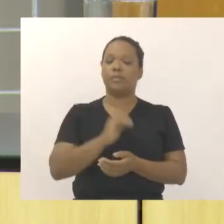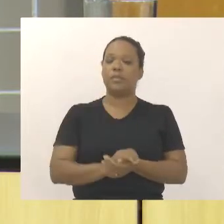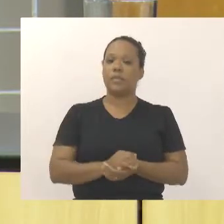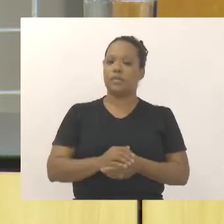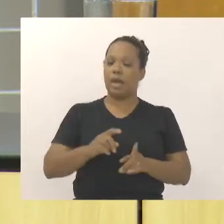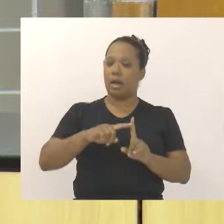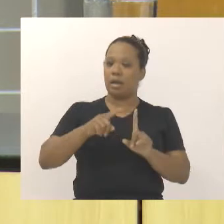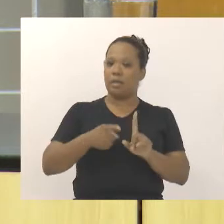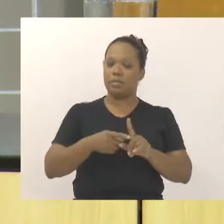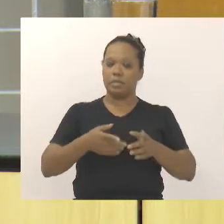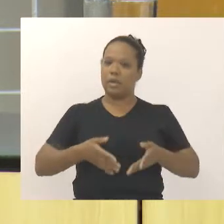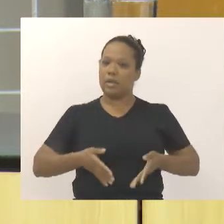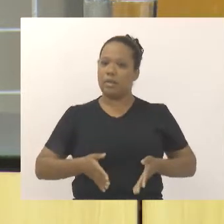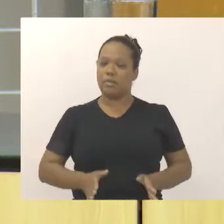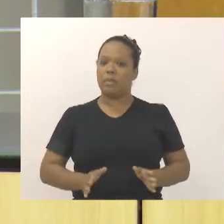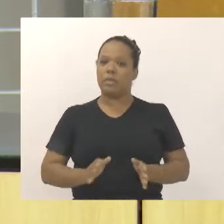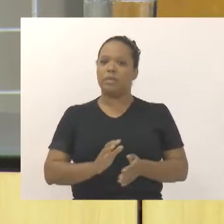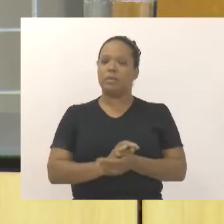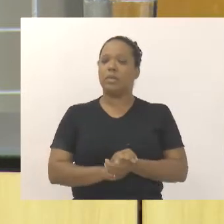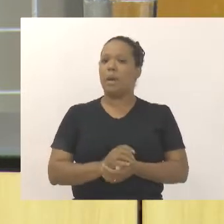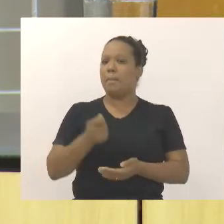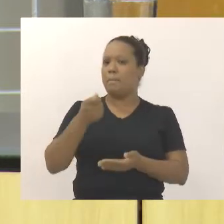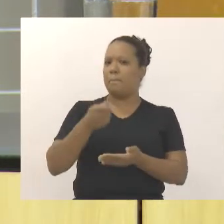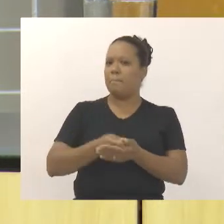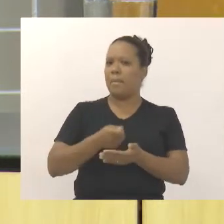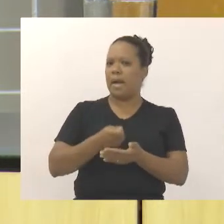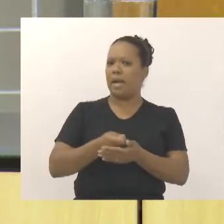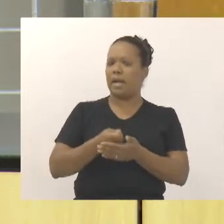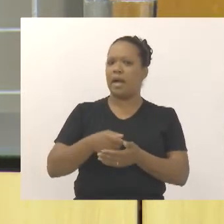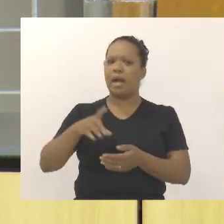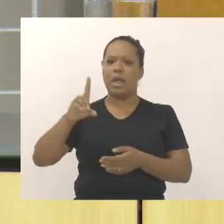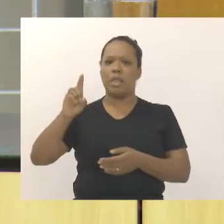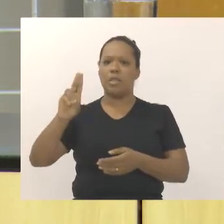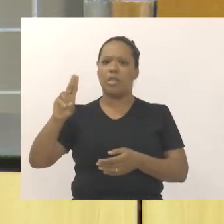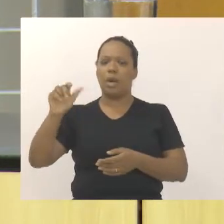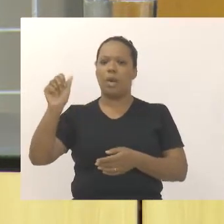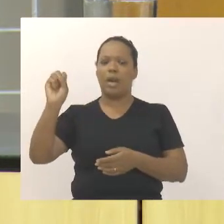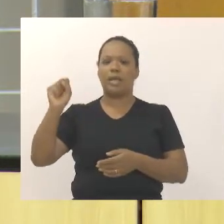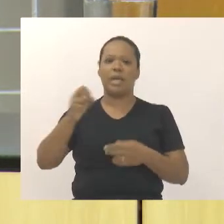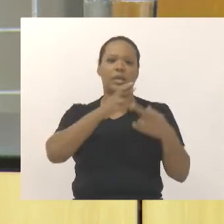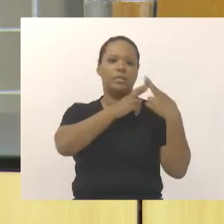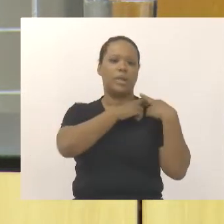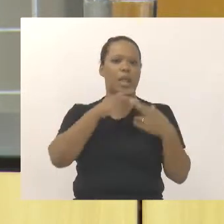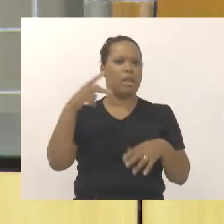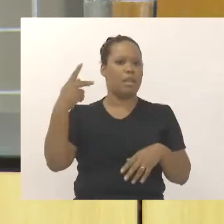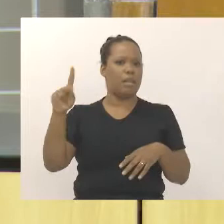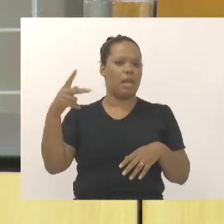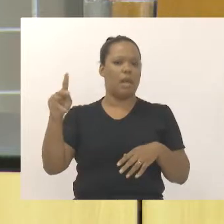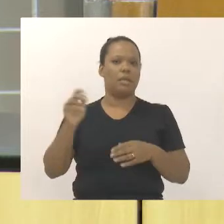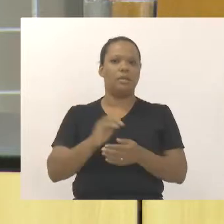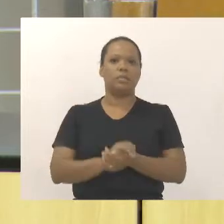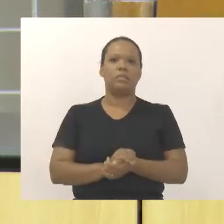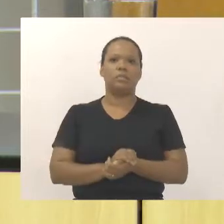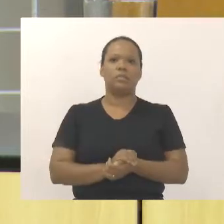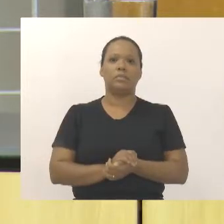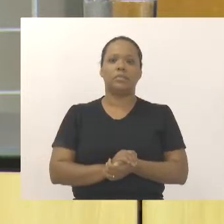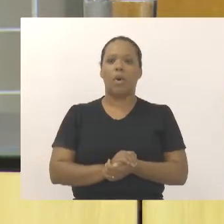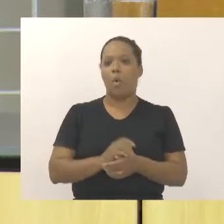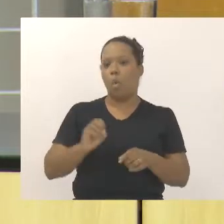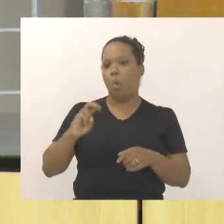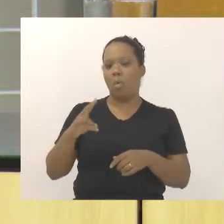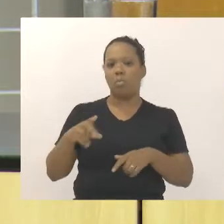os eventuais custos às doulas, exceto quando trabalho voluntário.